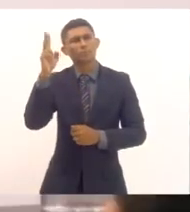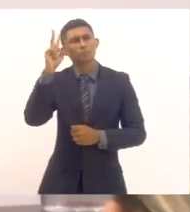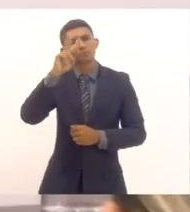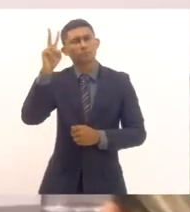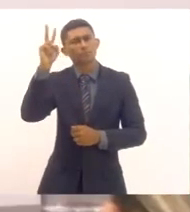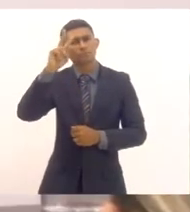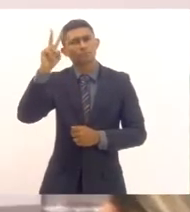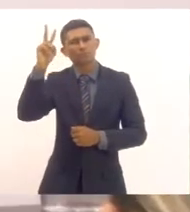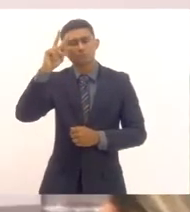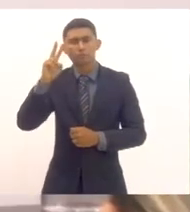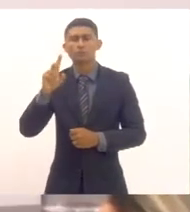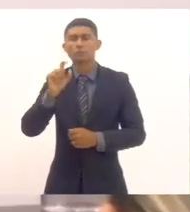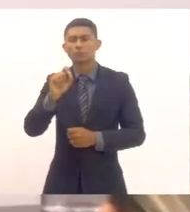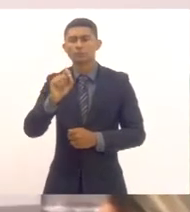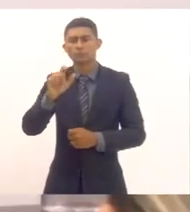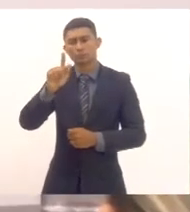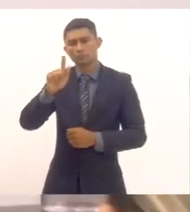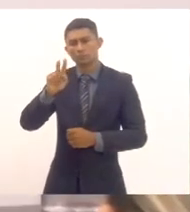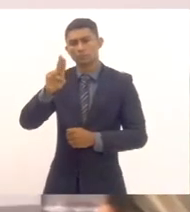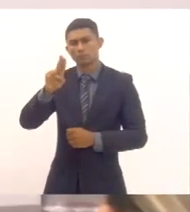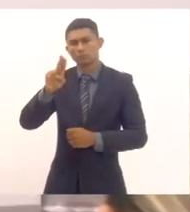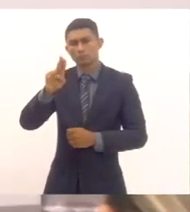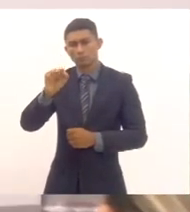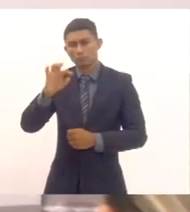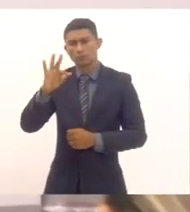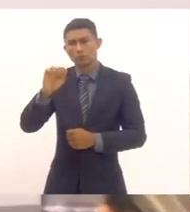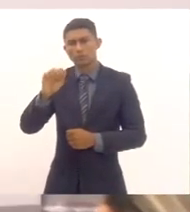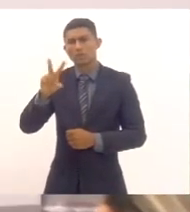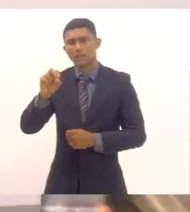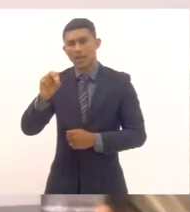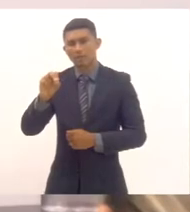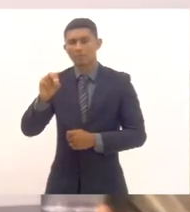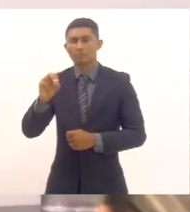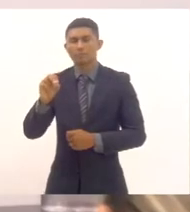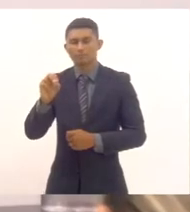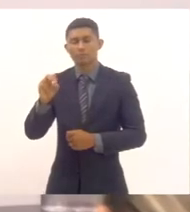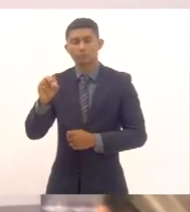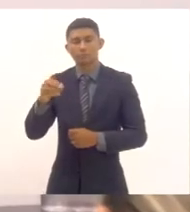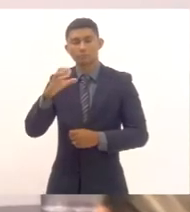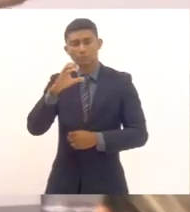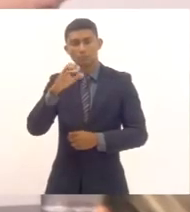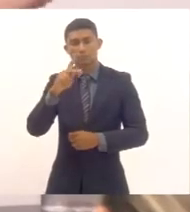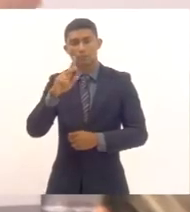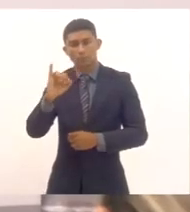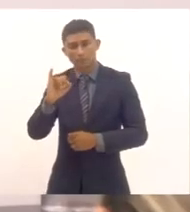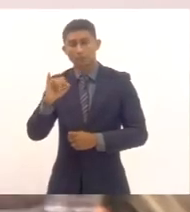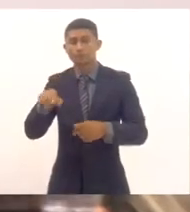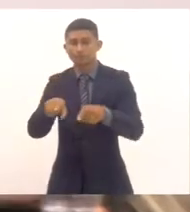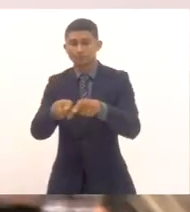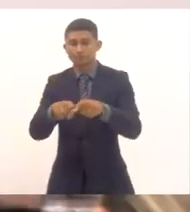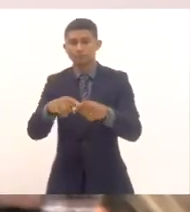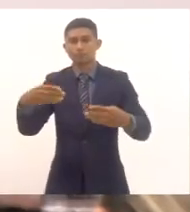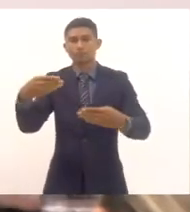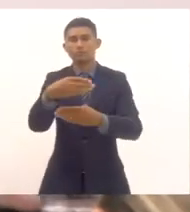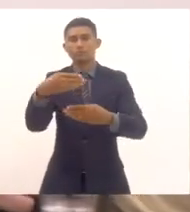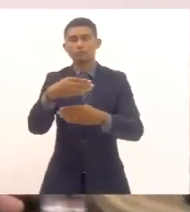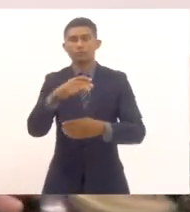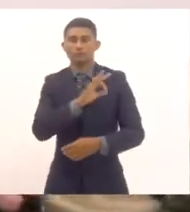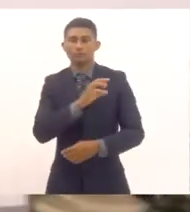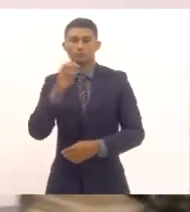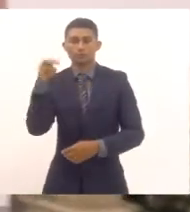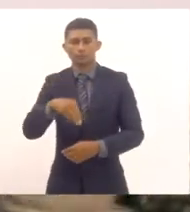Melo Doutor Luiz Henrique que foi muito bem nesta CPI como também foi muito boa apresentação da Polícia Militar